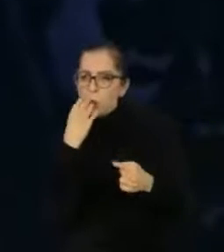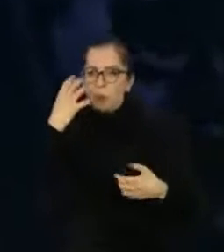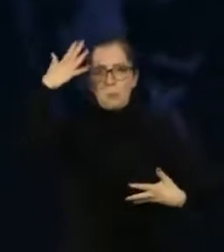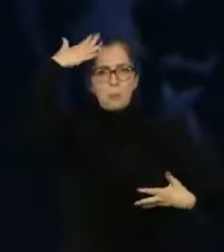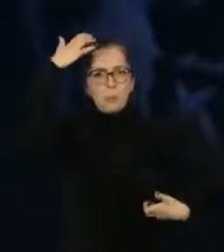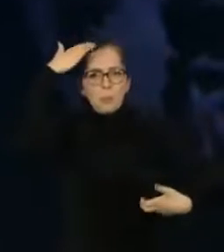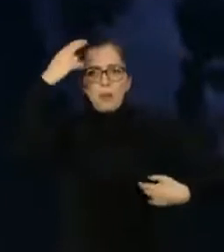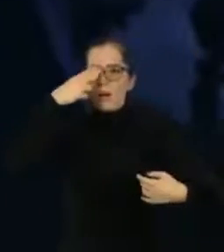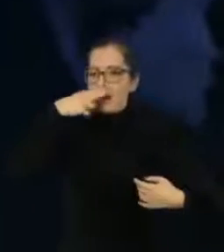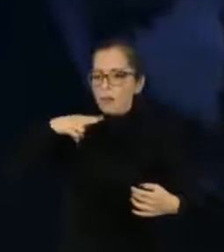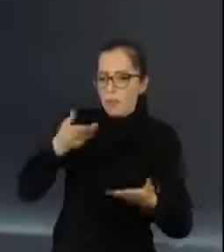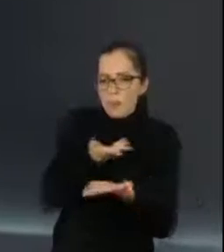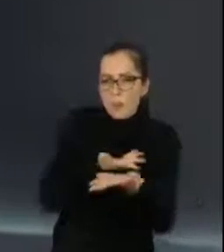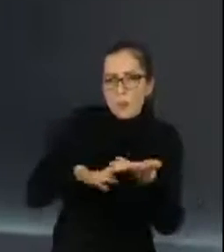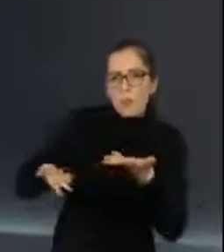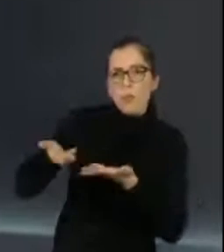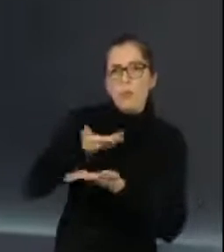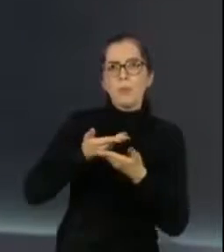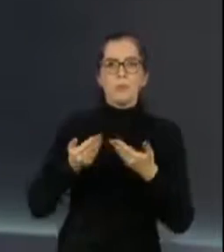do que poderíamos imaginar.